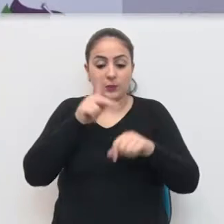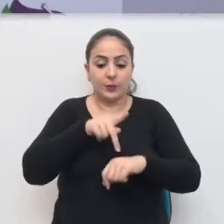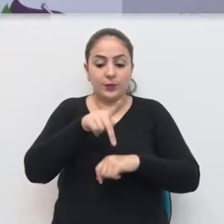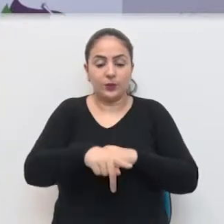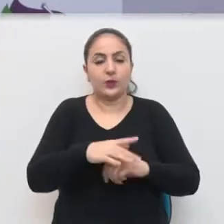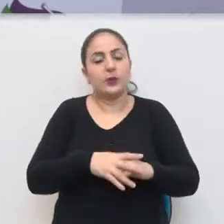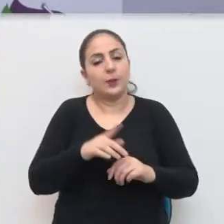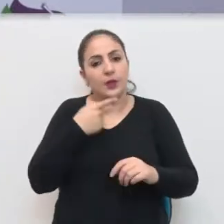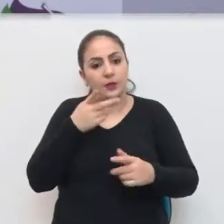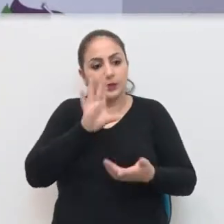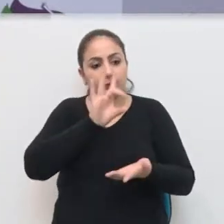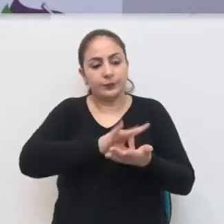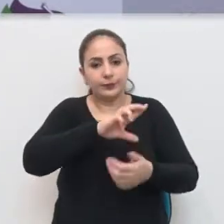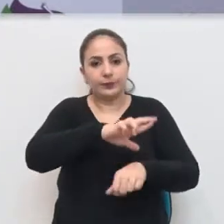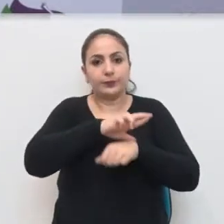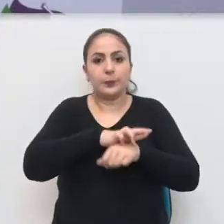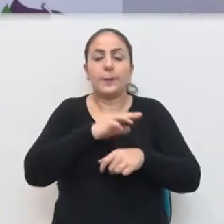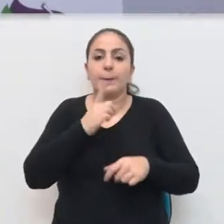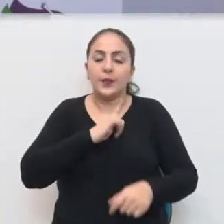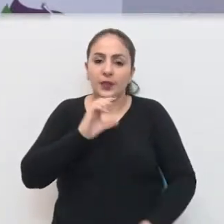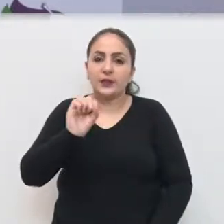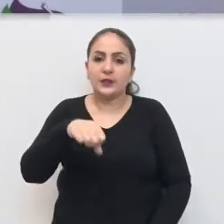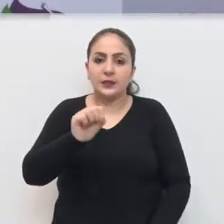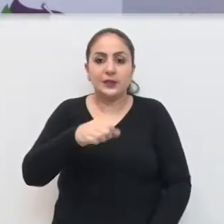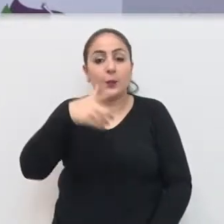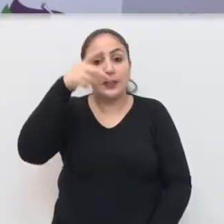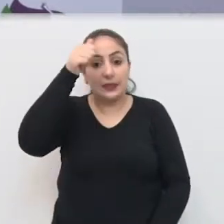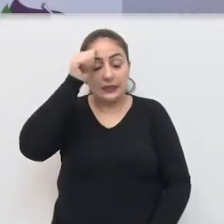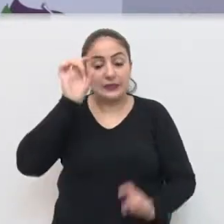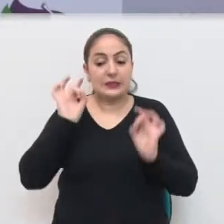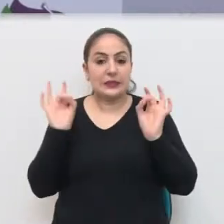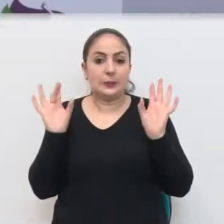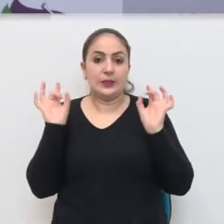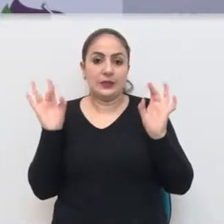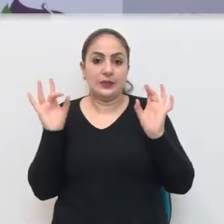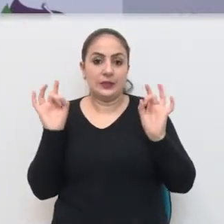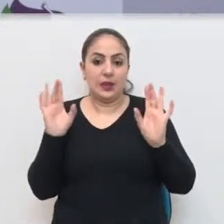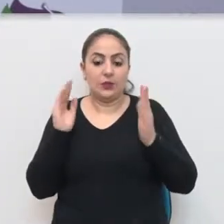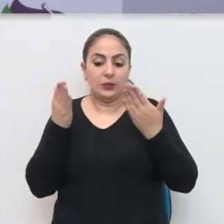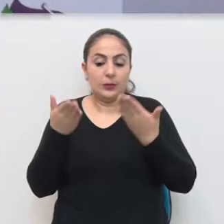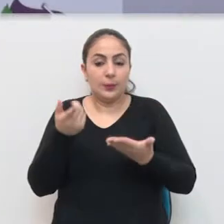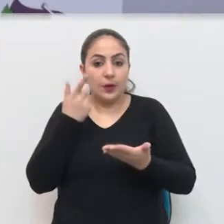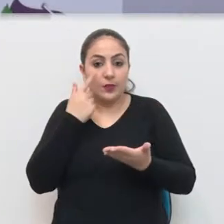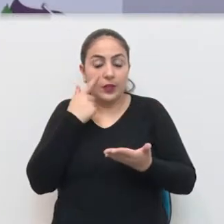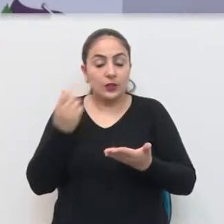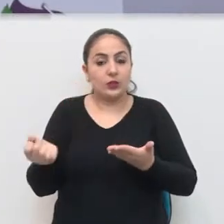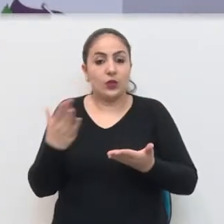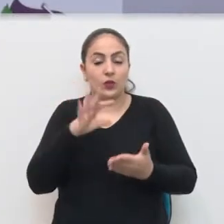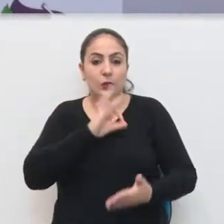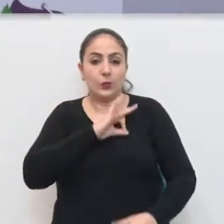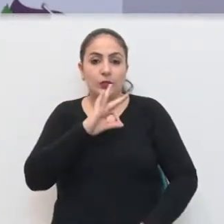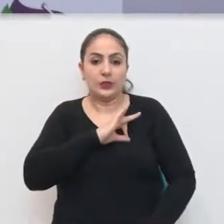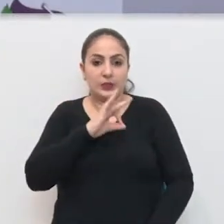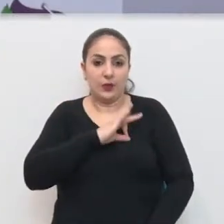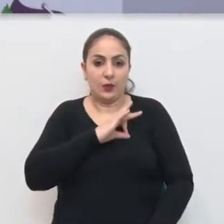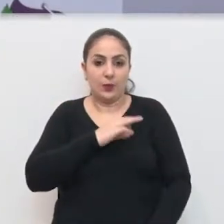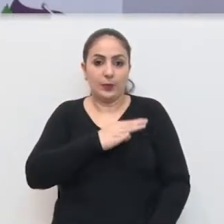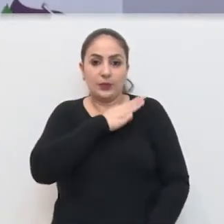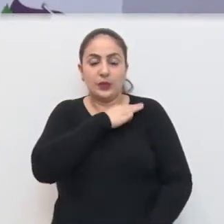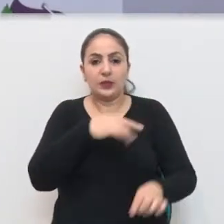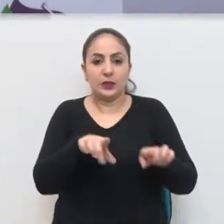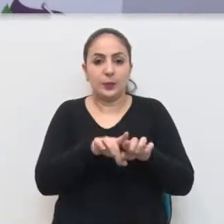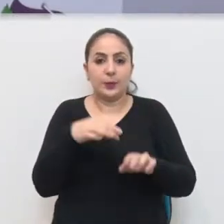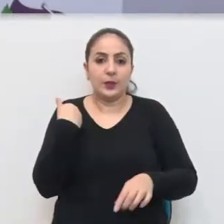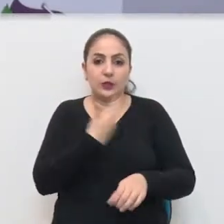Passo Fundo. Então, ele assegurou que terá, sim, um tratamento especial na identificação de novos policiais militares